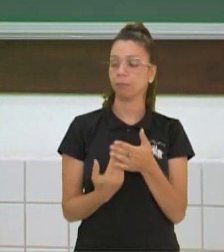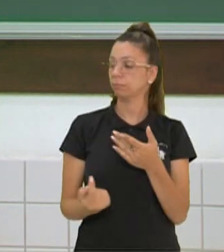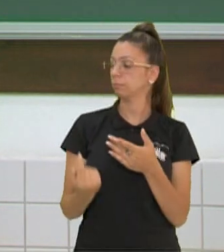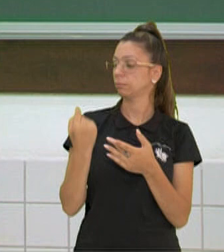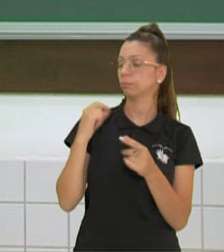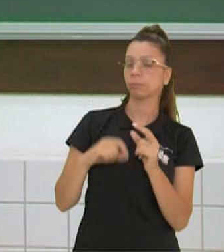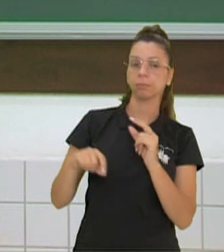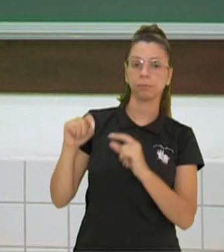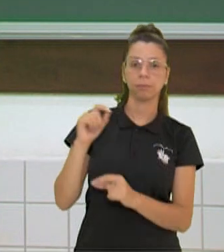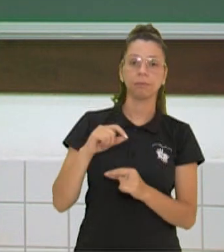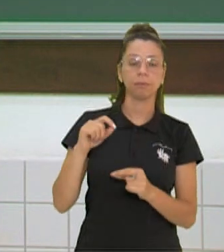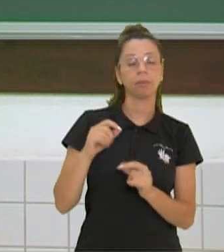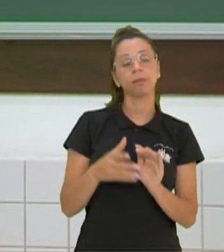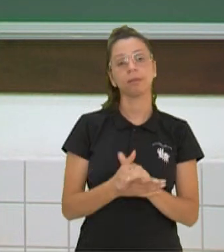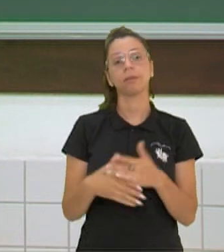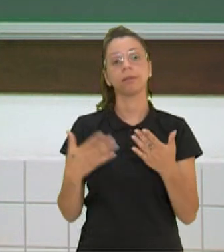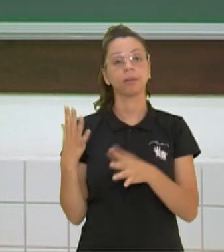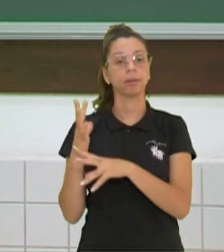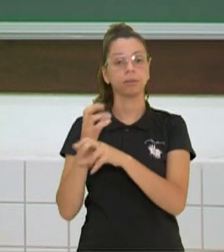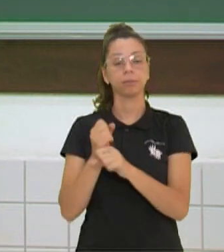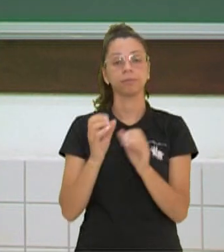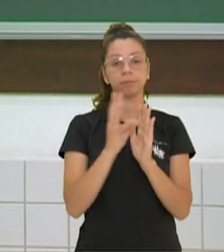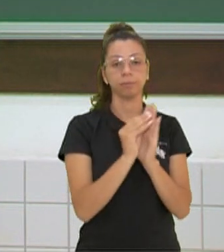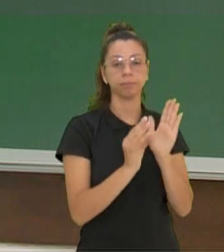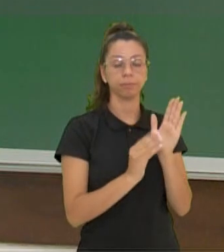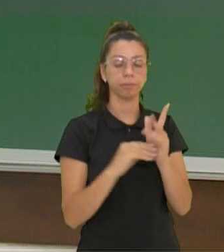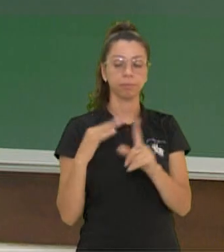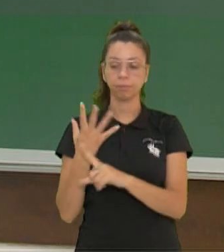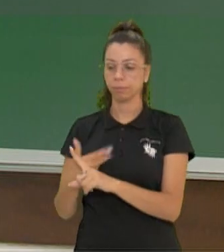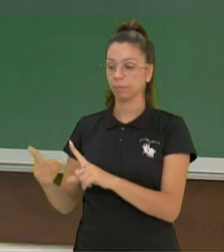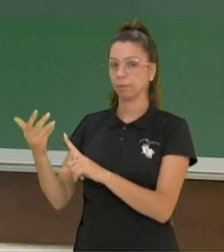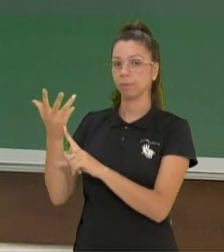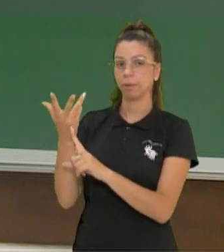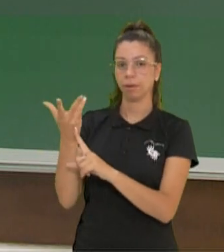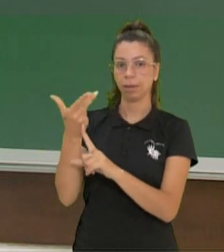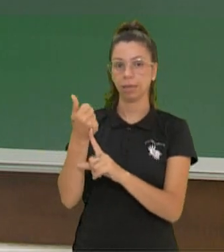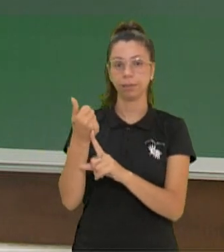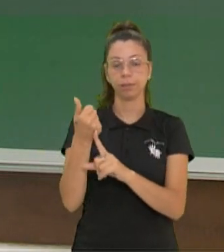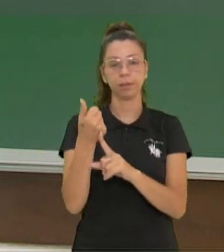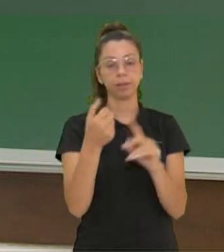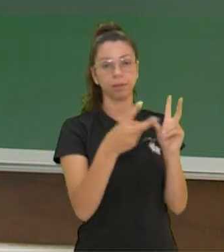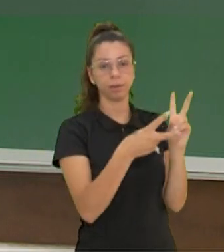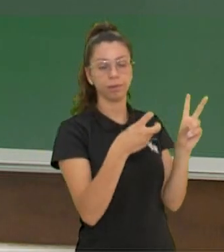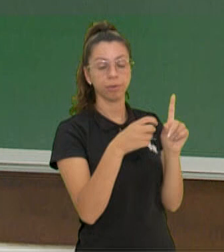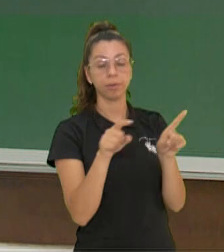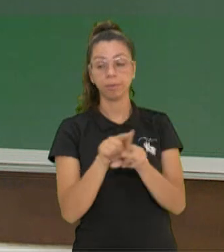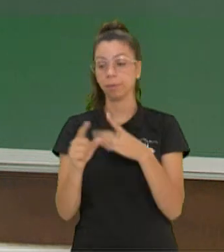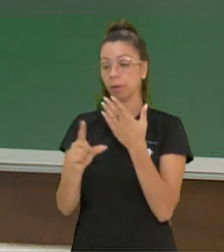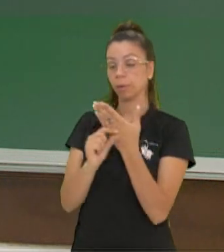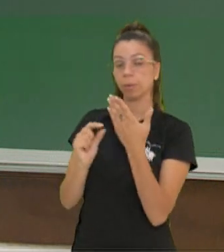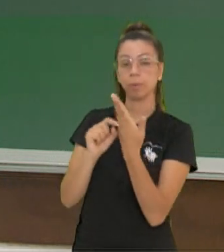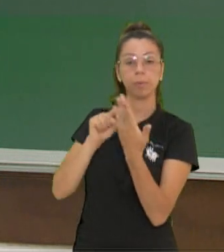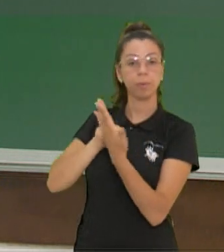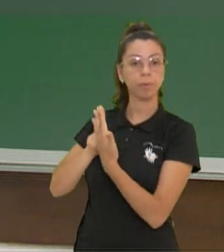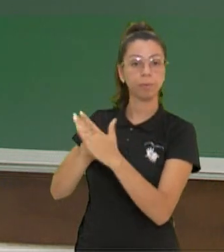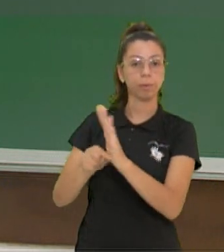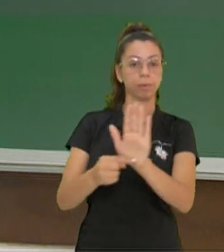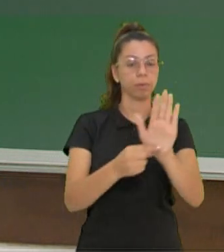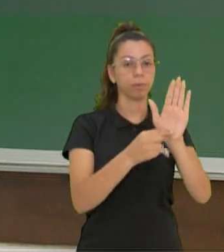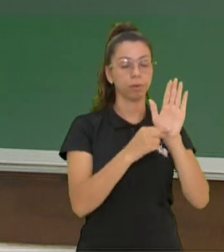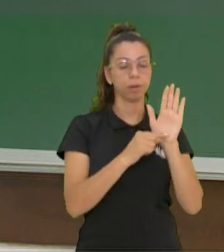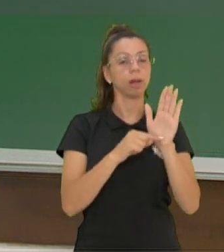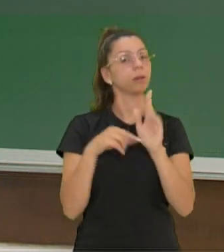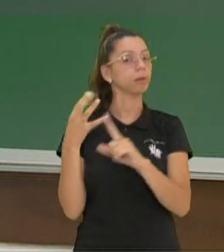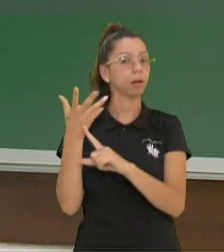anterior, fizemos uma retomada de conteúdos sobre a arte indígena e os artistas que representaram suas obras. Então,